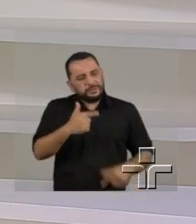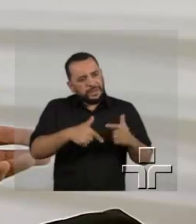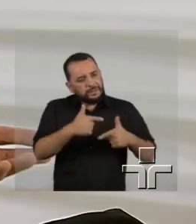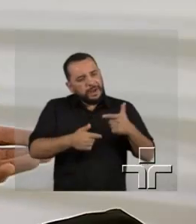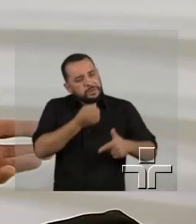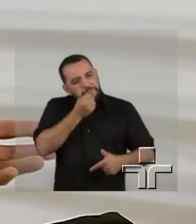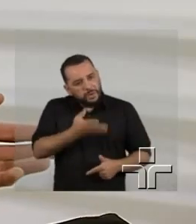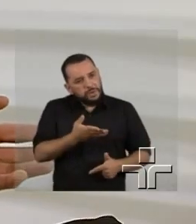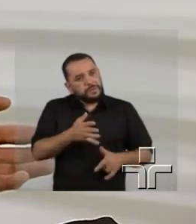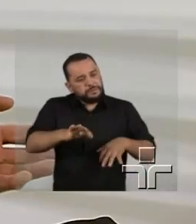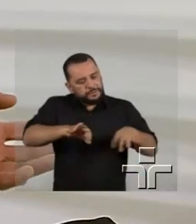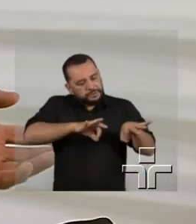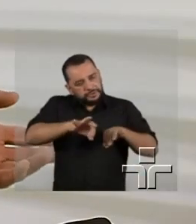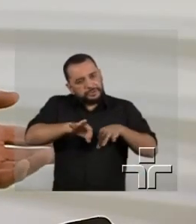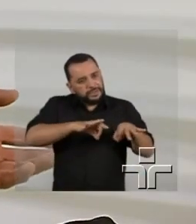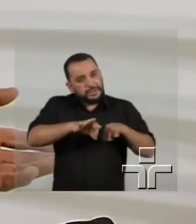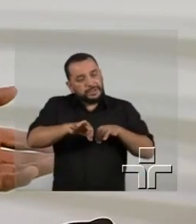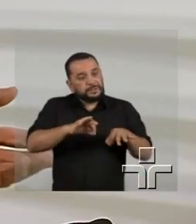alguma reunião, em